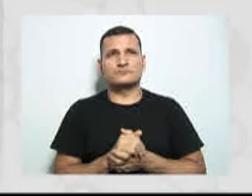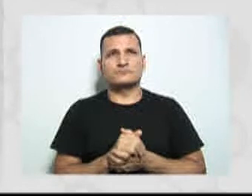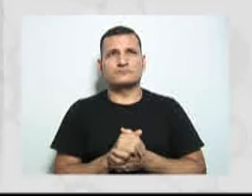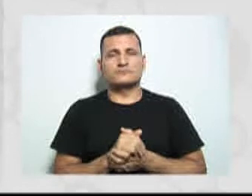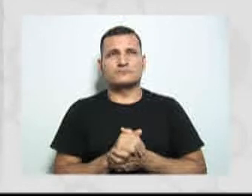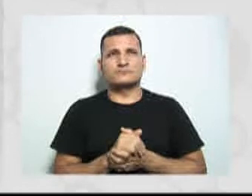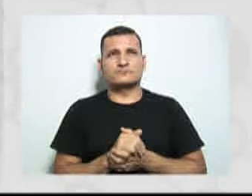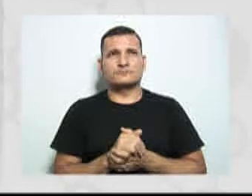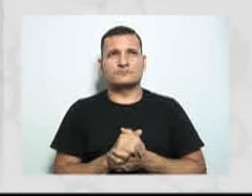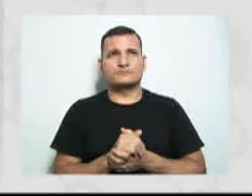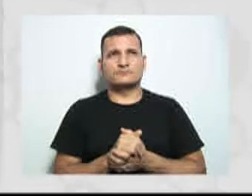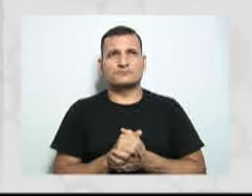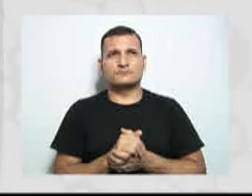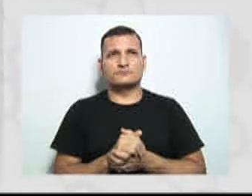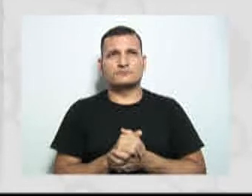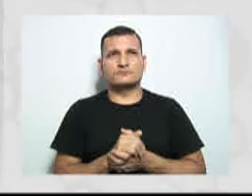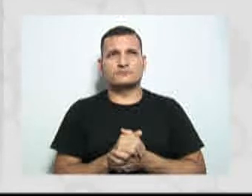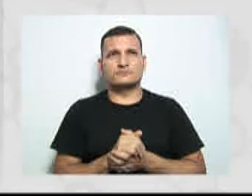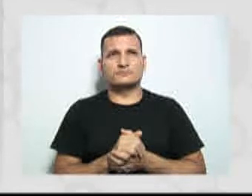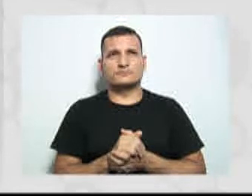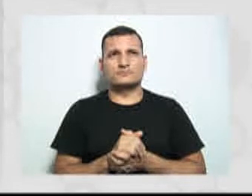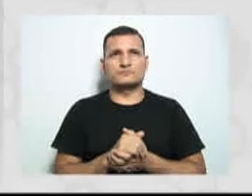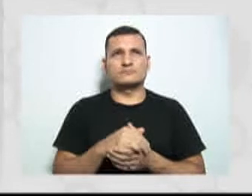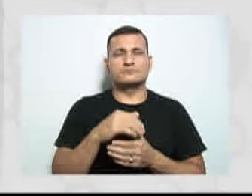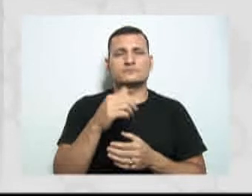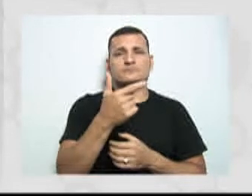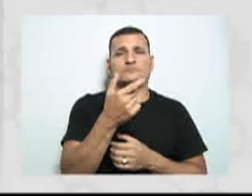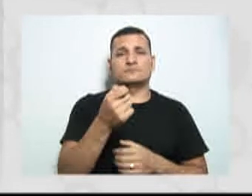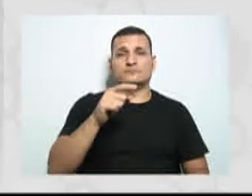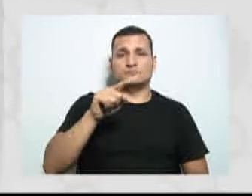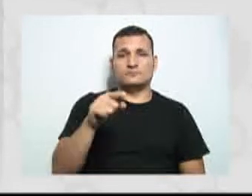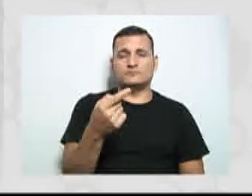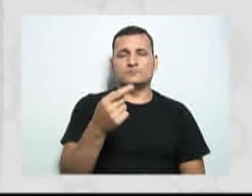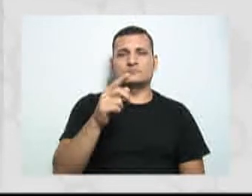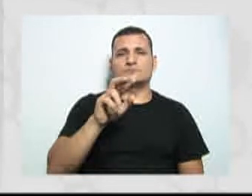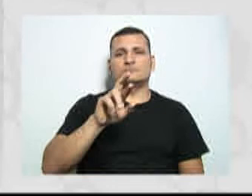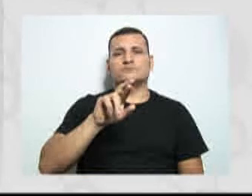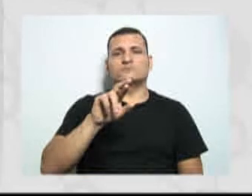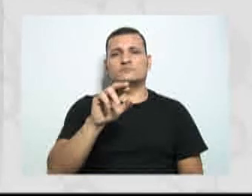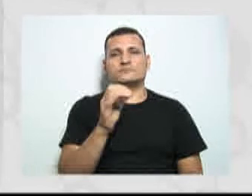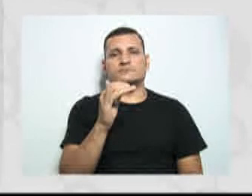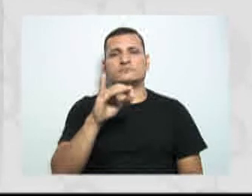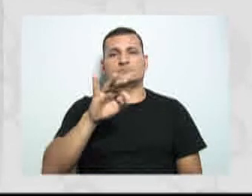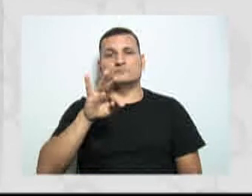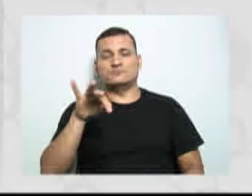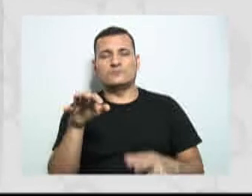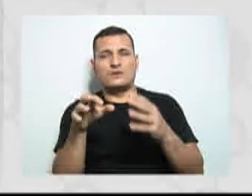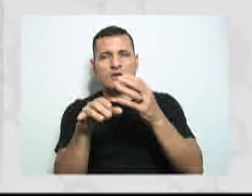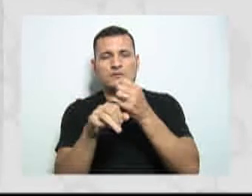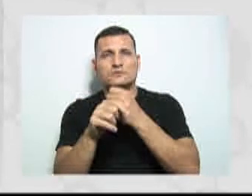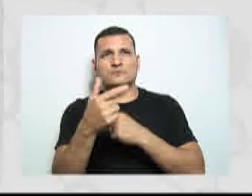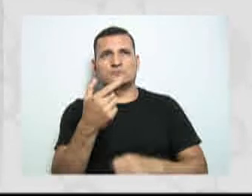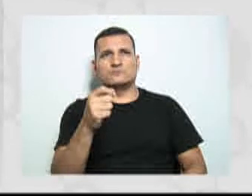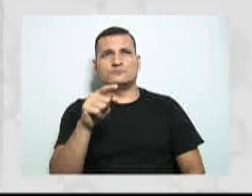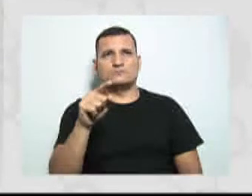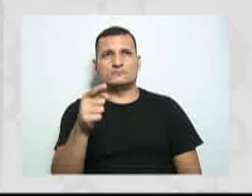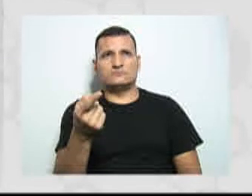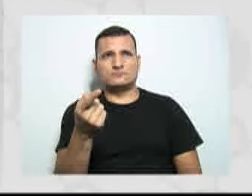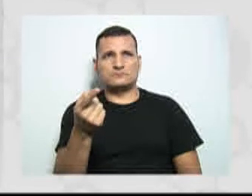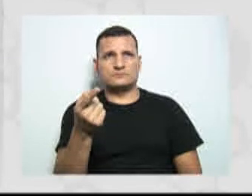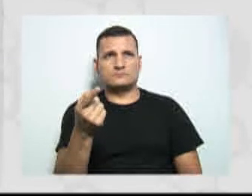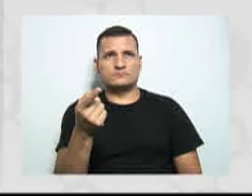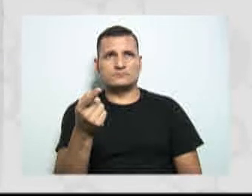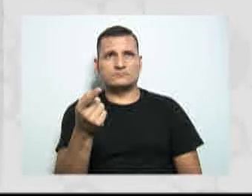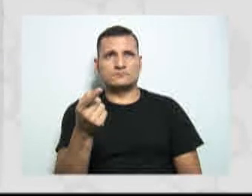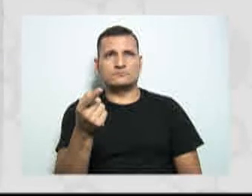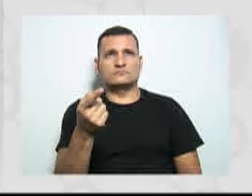receita. Vou ter uma receita de 20.000, porque da mesma forma, a unidade custou 20